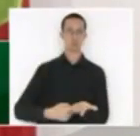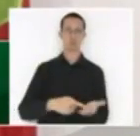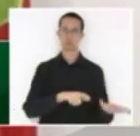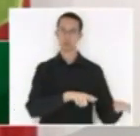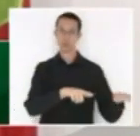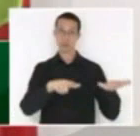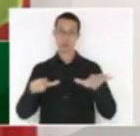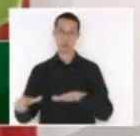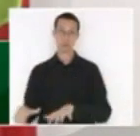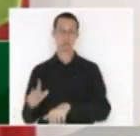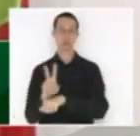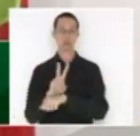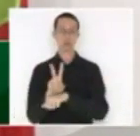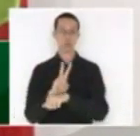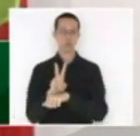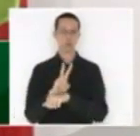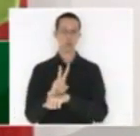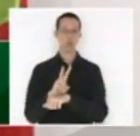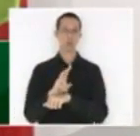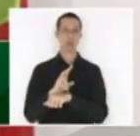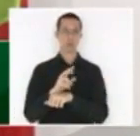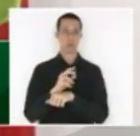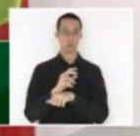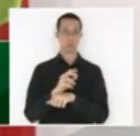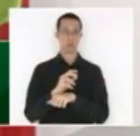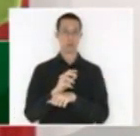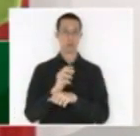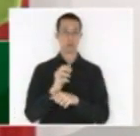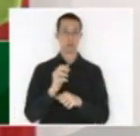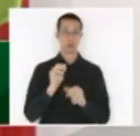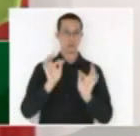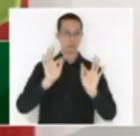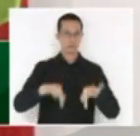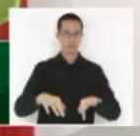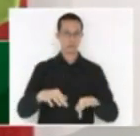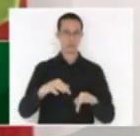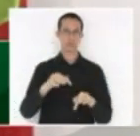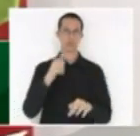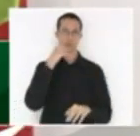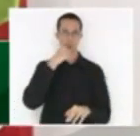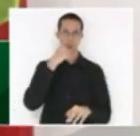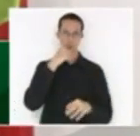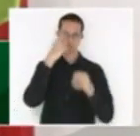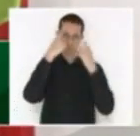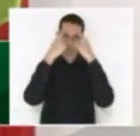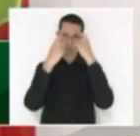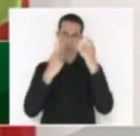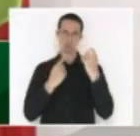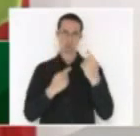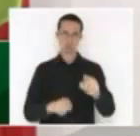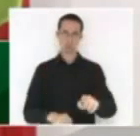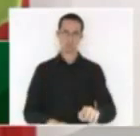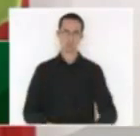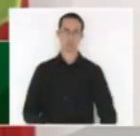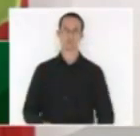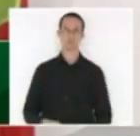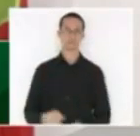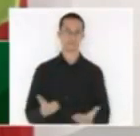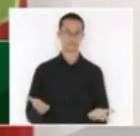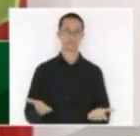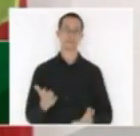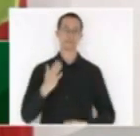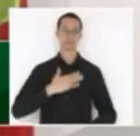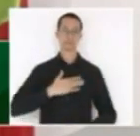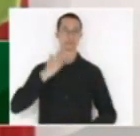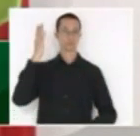da Vigília Feminista e pelo fim da violência contra a mulher. Então, seria no momento, senhor presidente, essas manifestações,